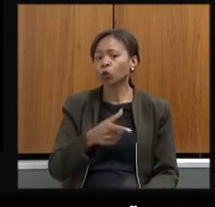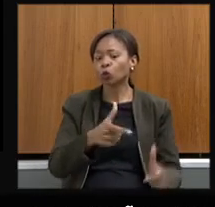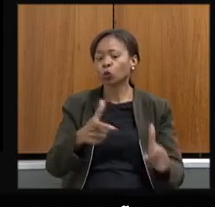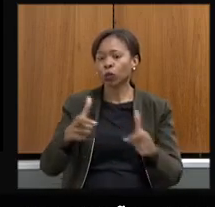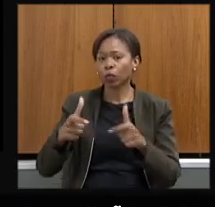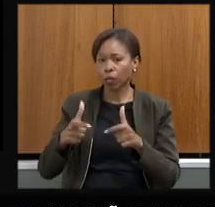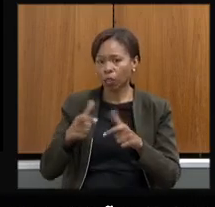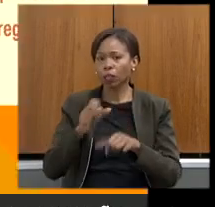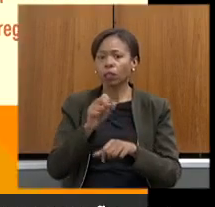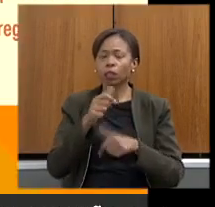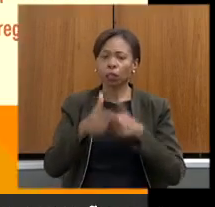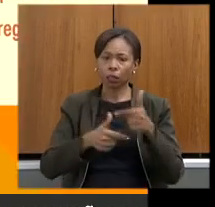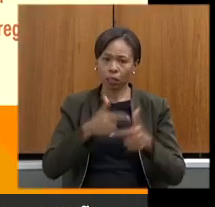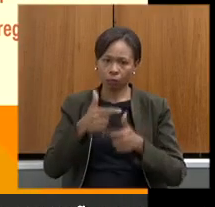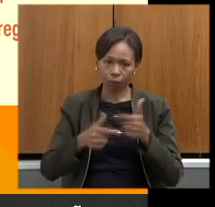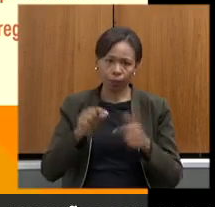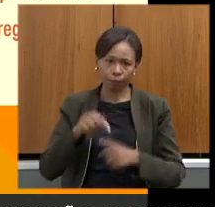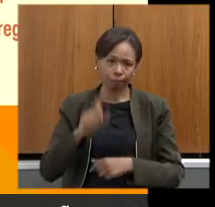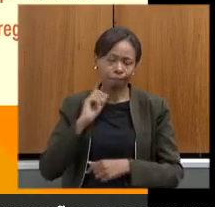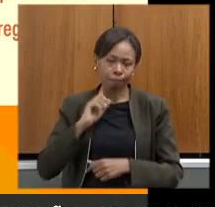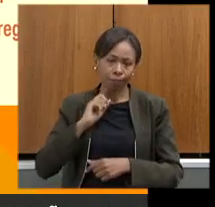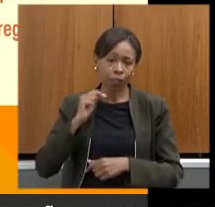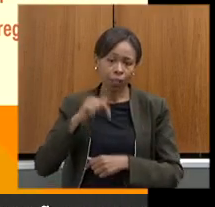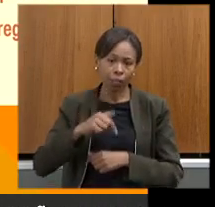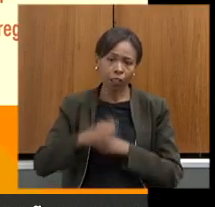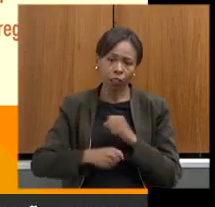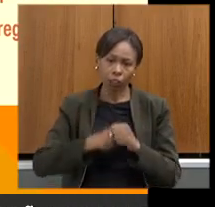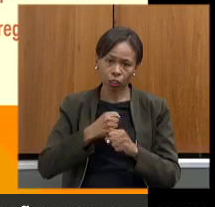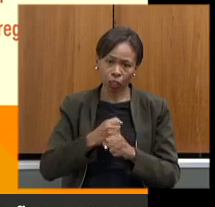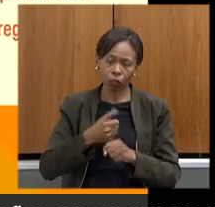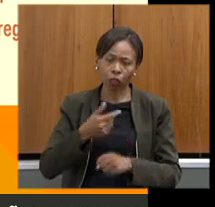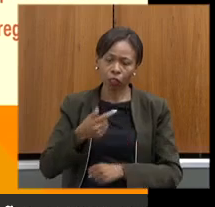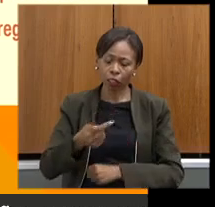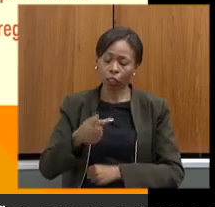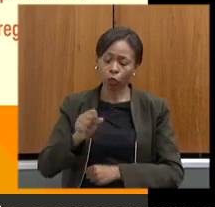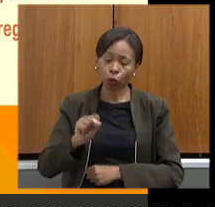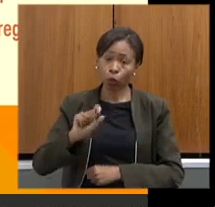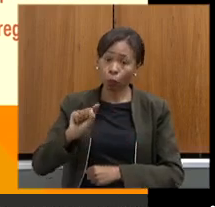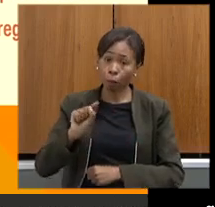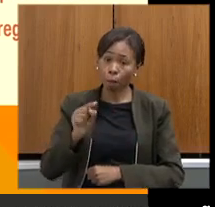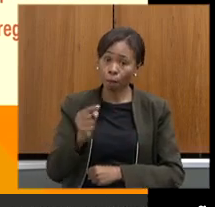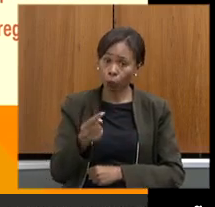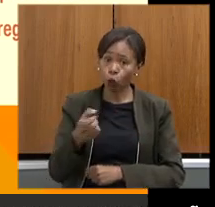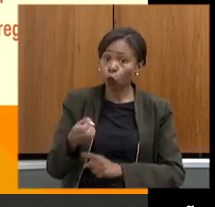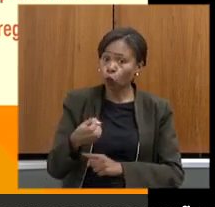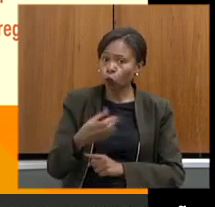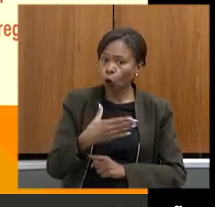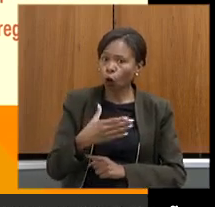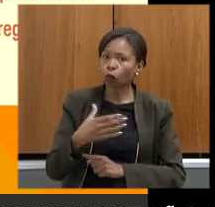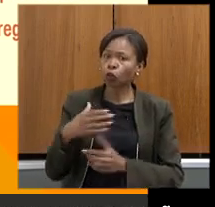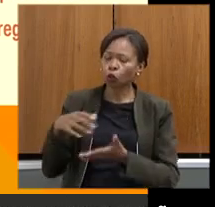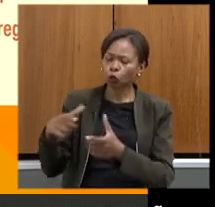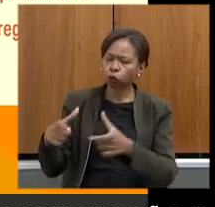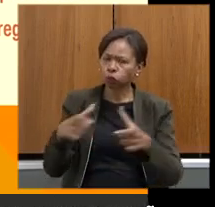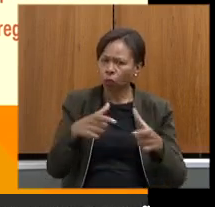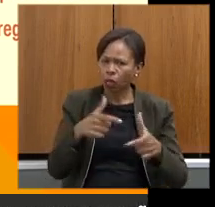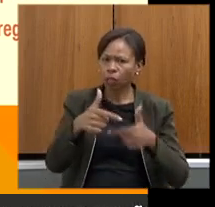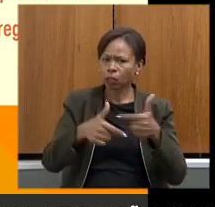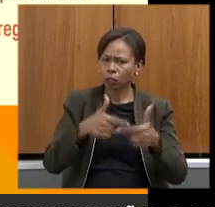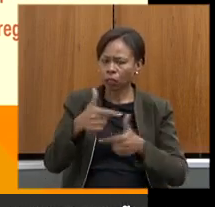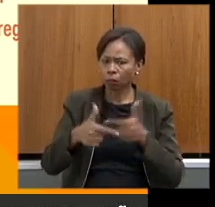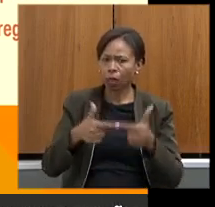o nosso estado né só esse o equipamento já são 78 mil novos postos de trabalho no setor de